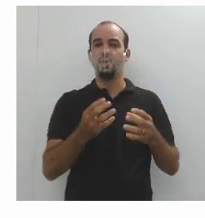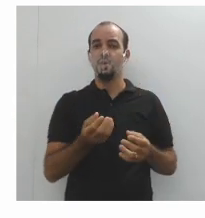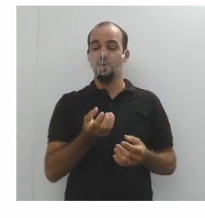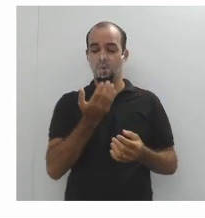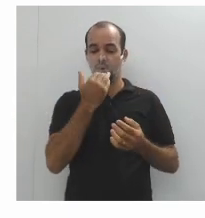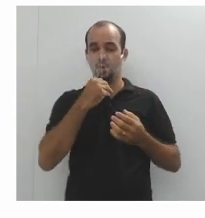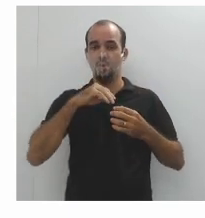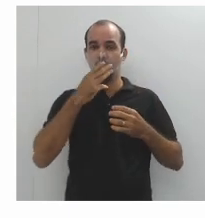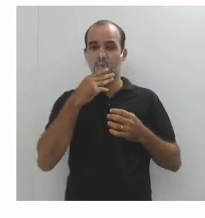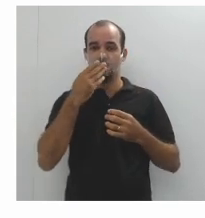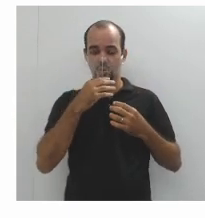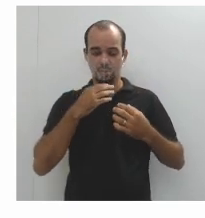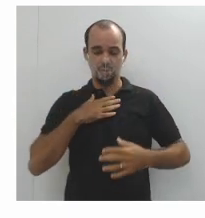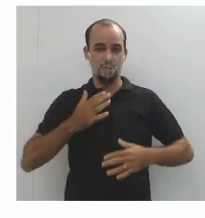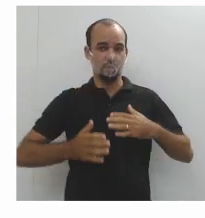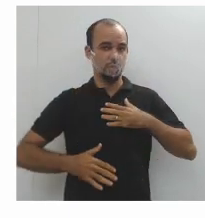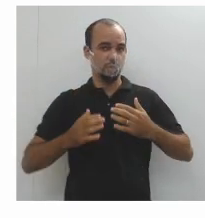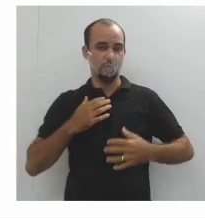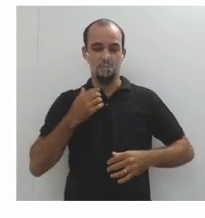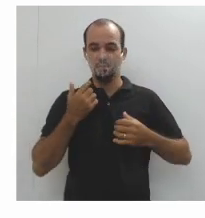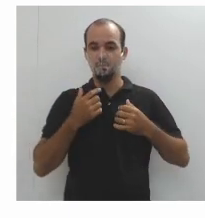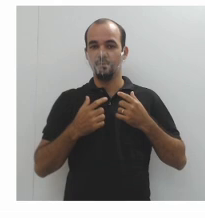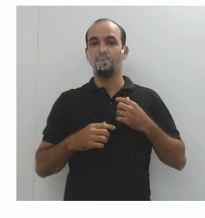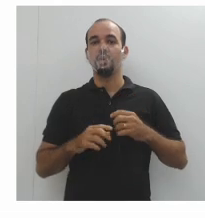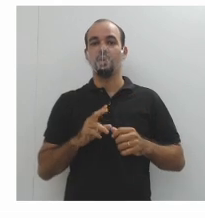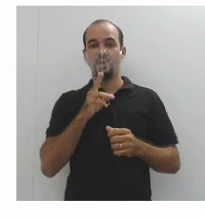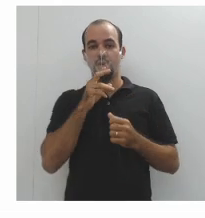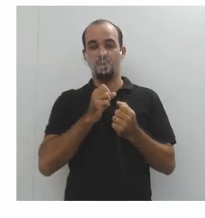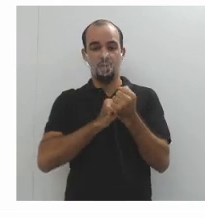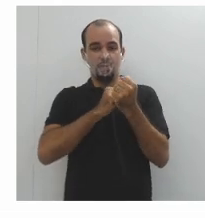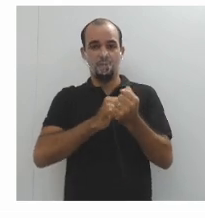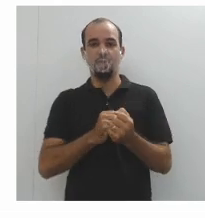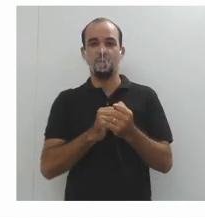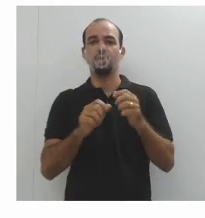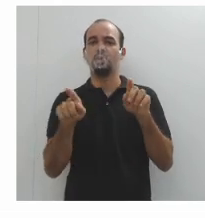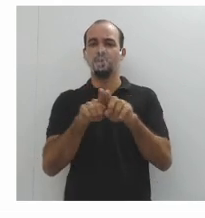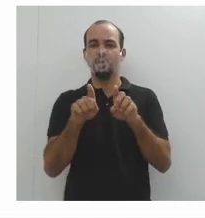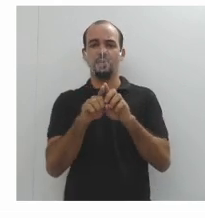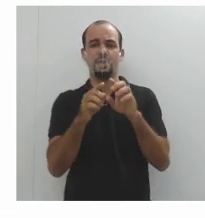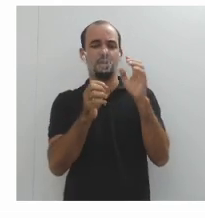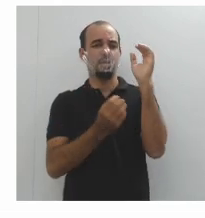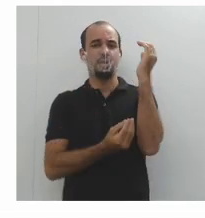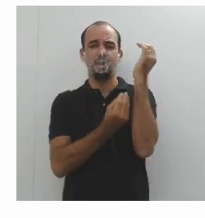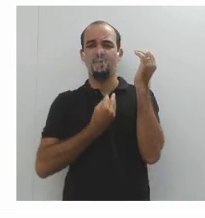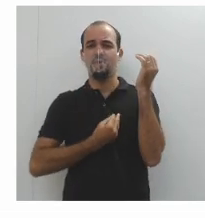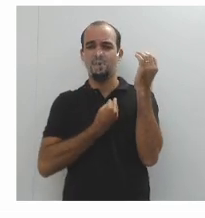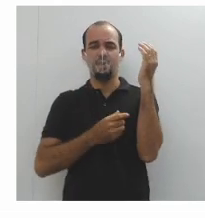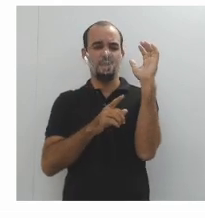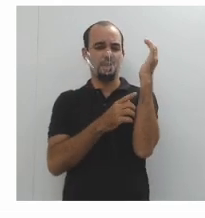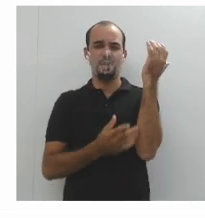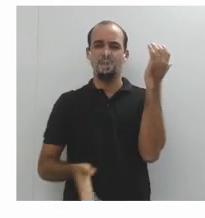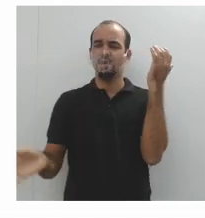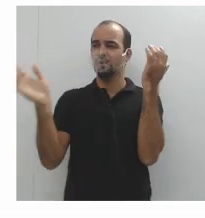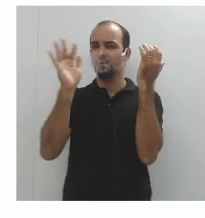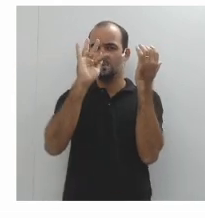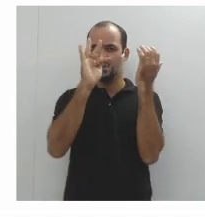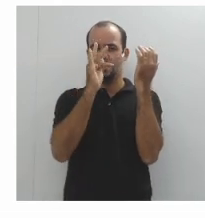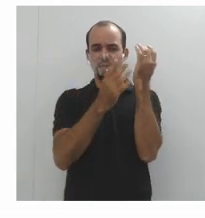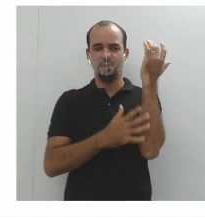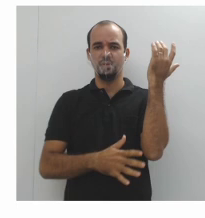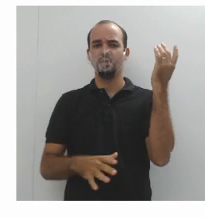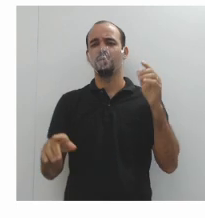da estrutura para as plantas, ok? Também para alguns